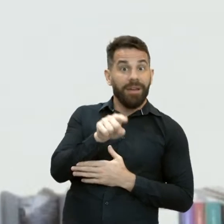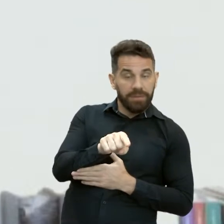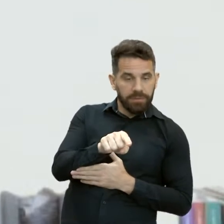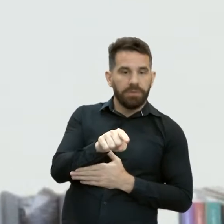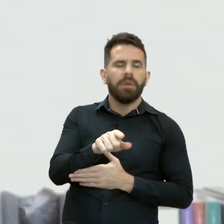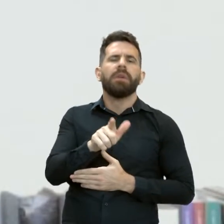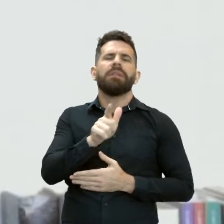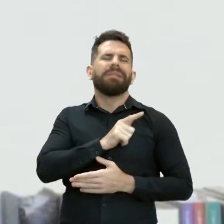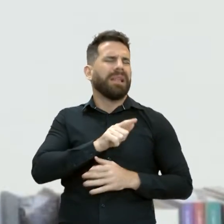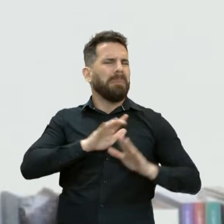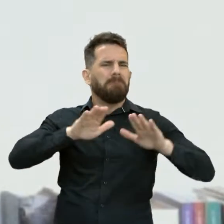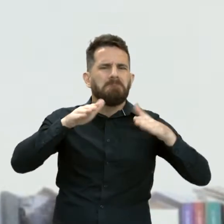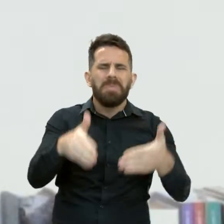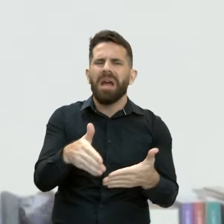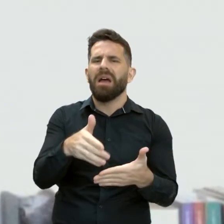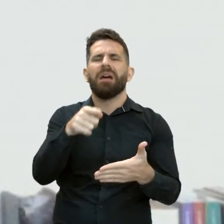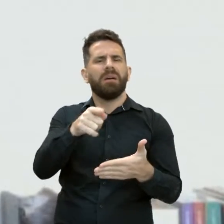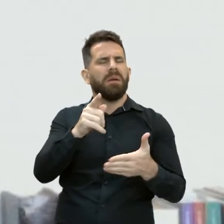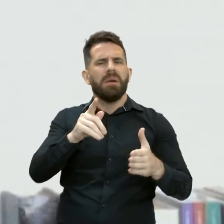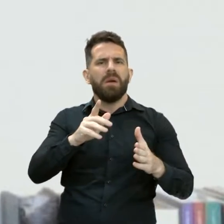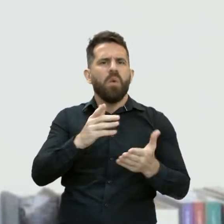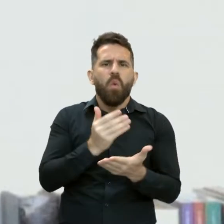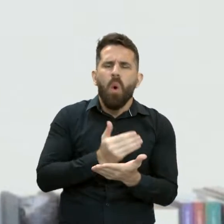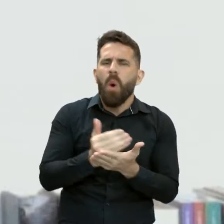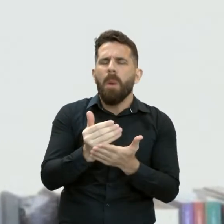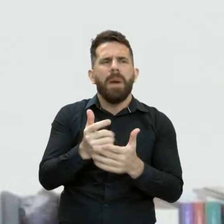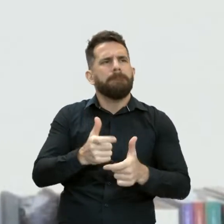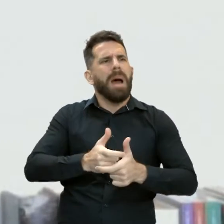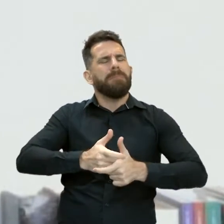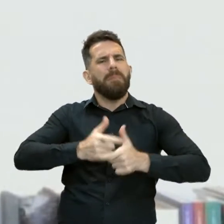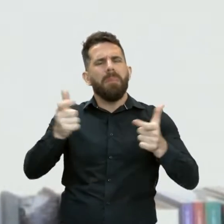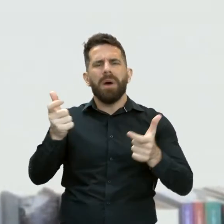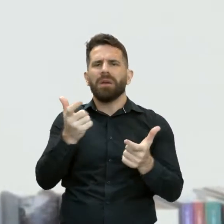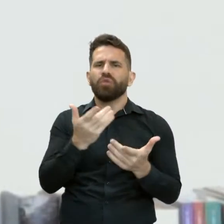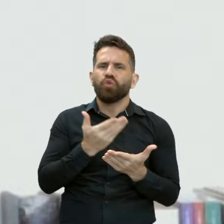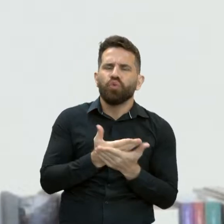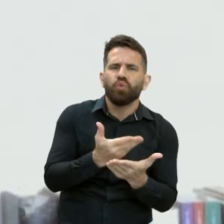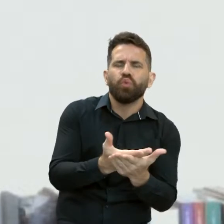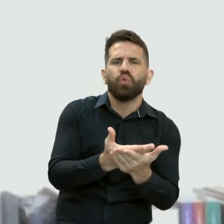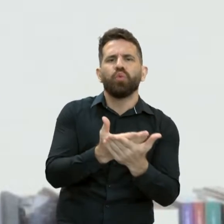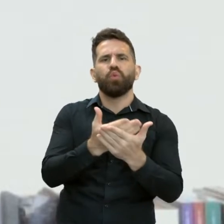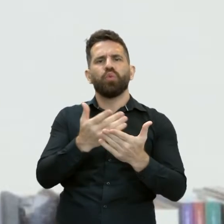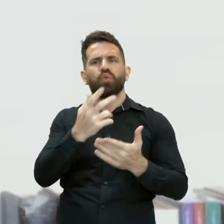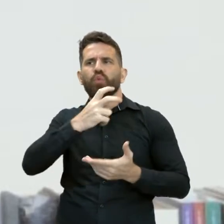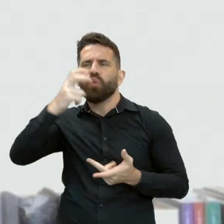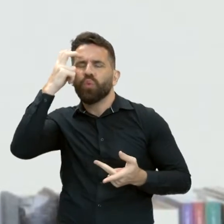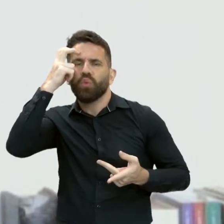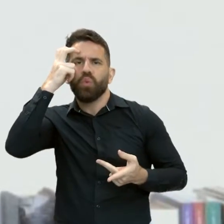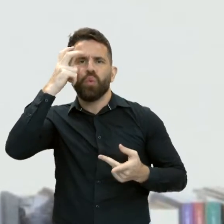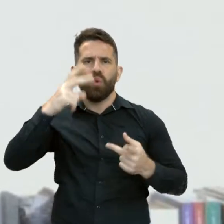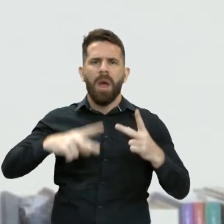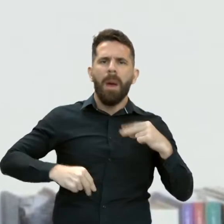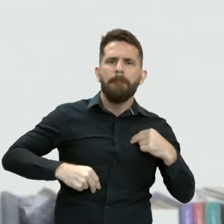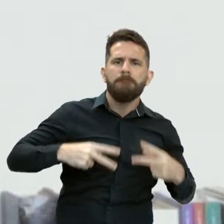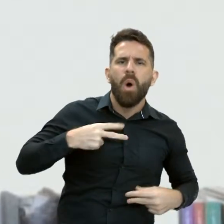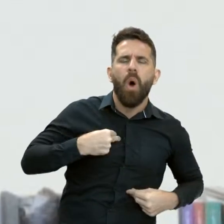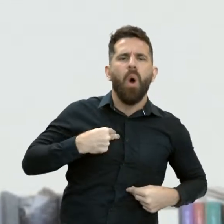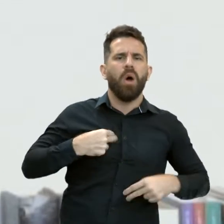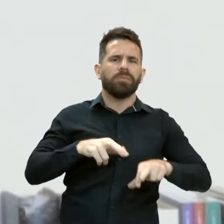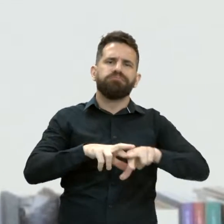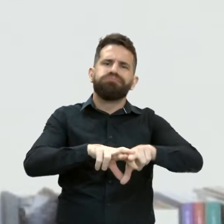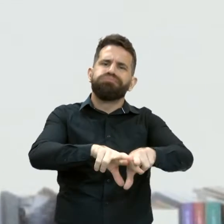dos estudos, da cultura, da moda. Então, ela vai tratar sobre os assuntos